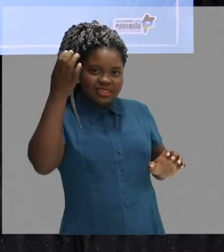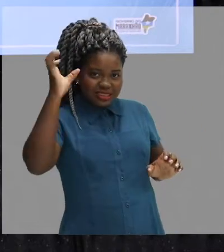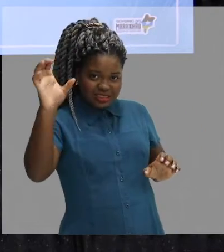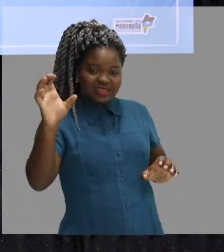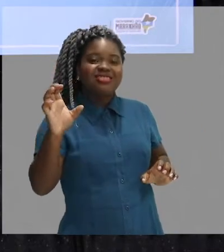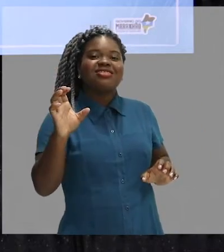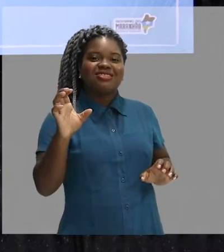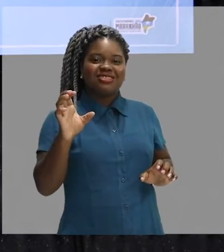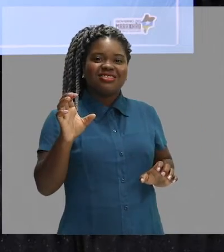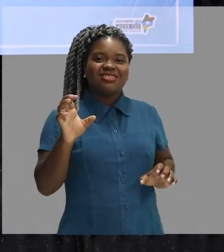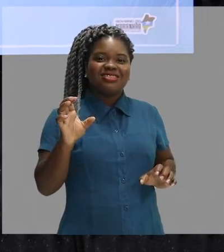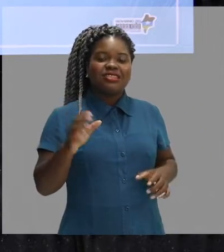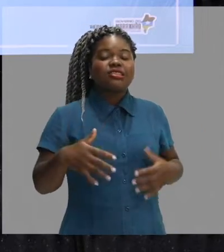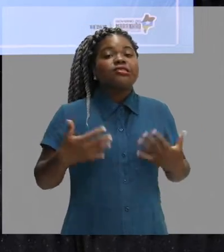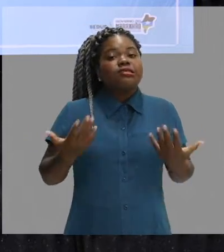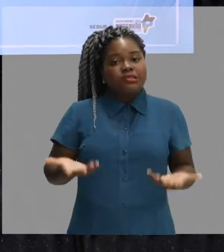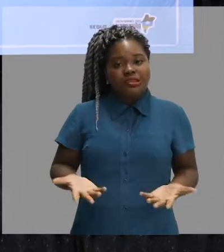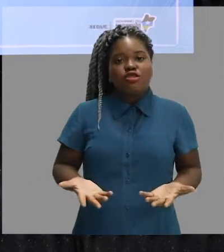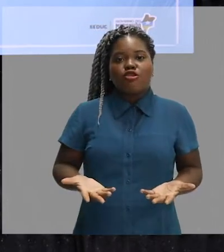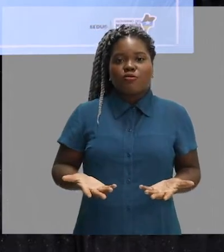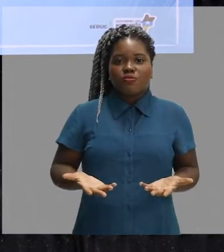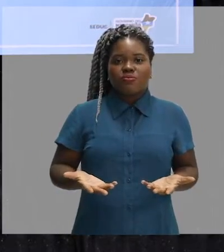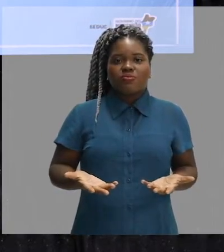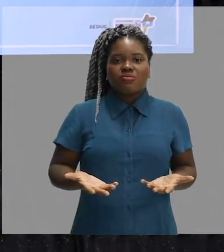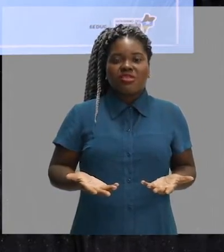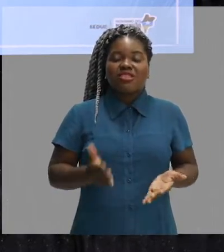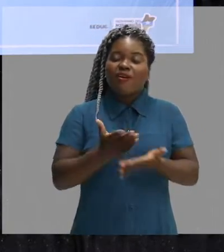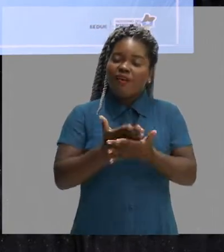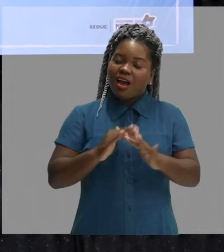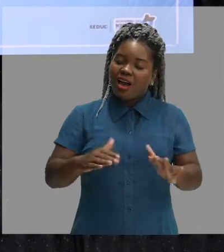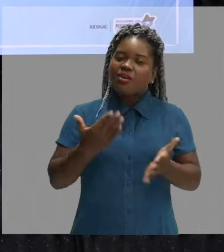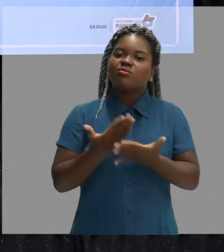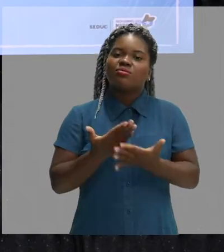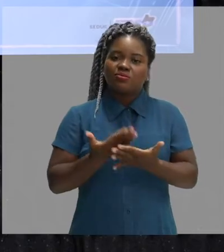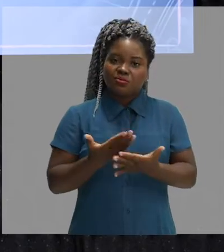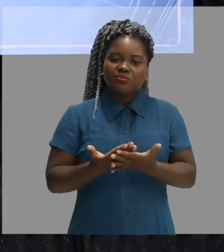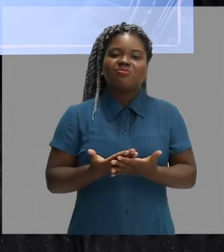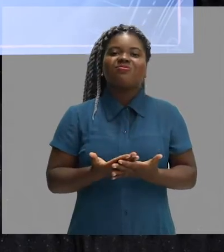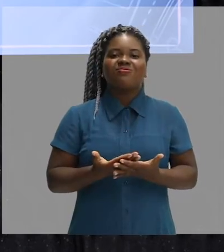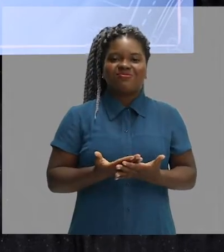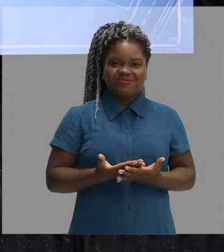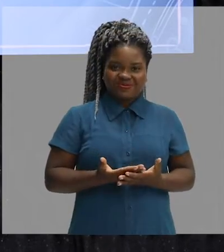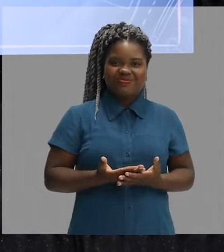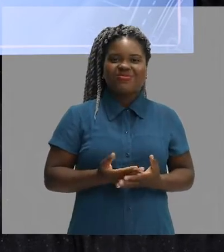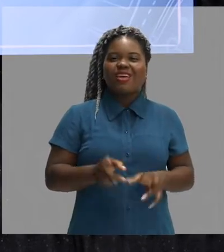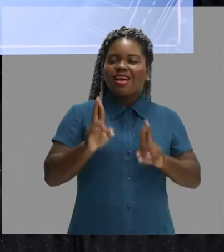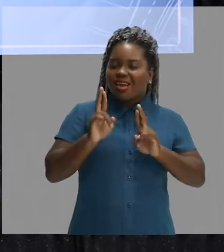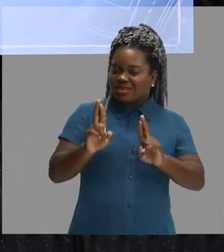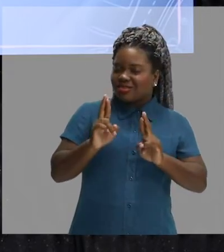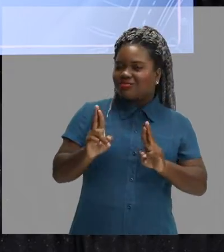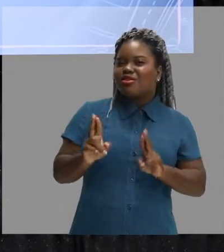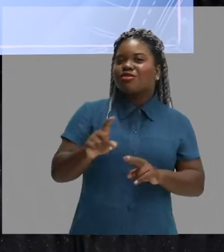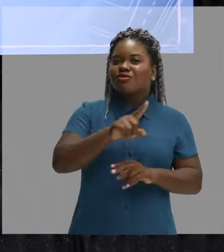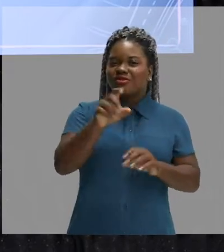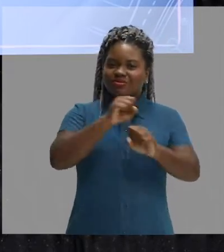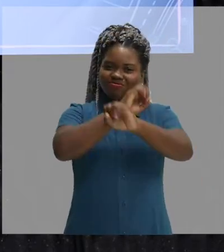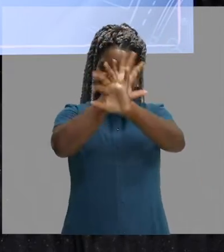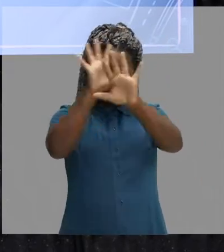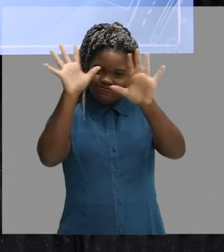violência direta? Pois muito bem. E com isso a gente encerra mais uma aula de sociologia. Espero que tenha sido